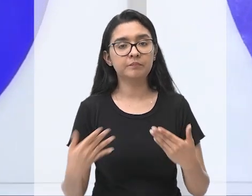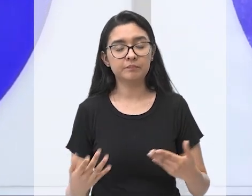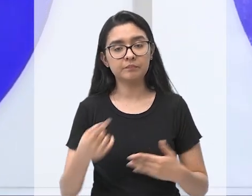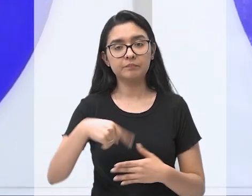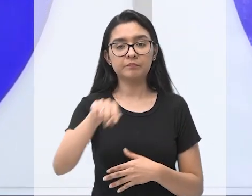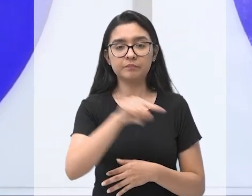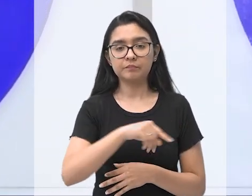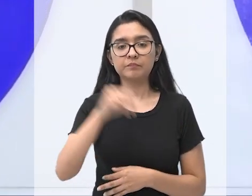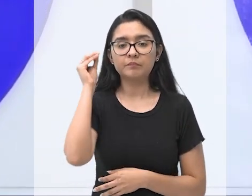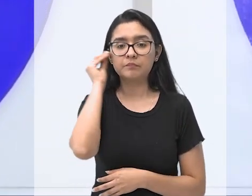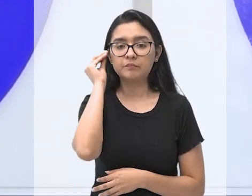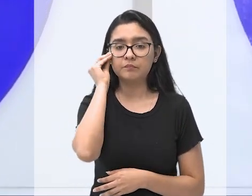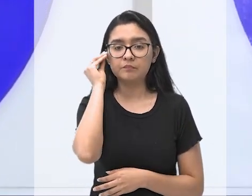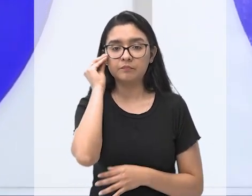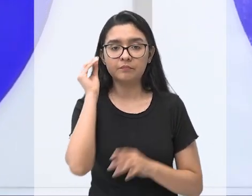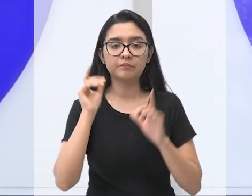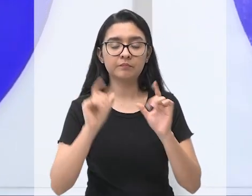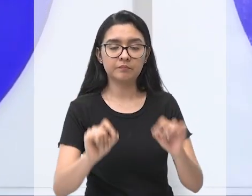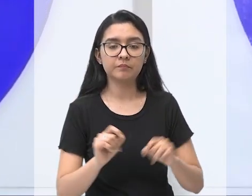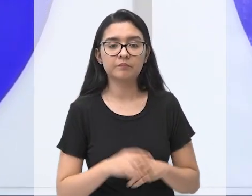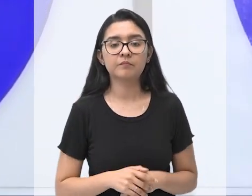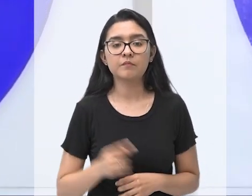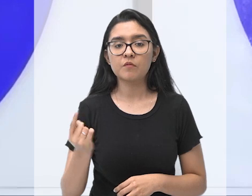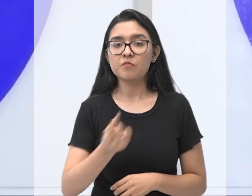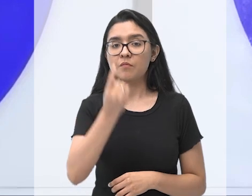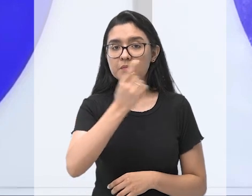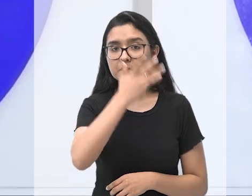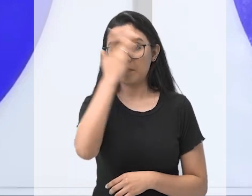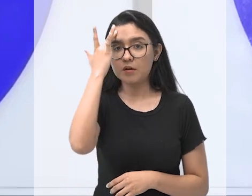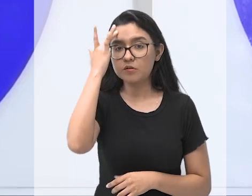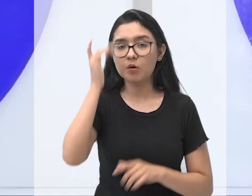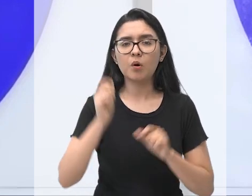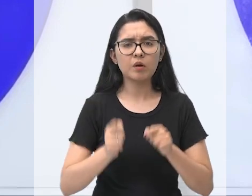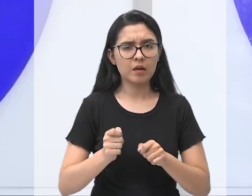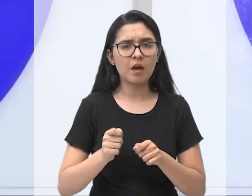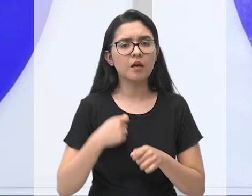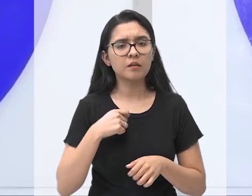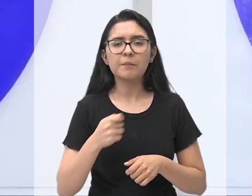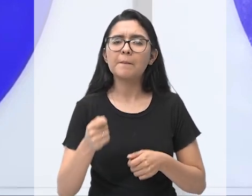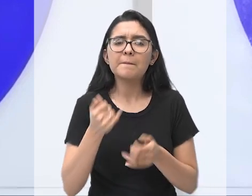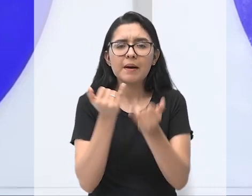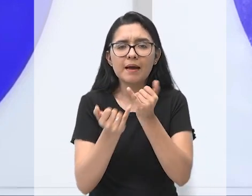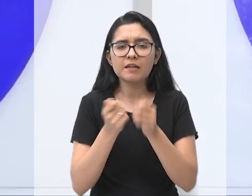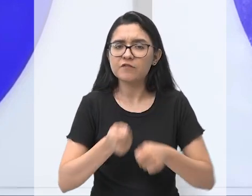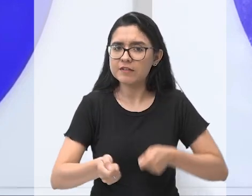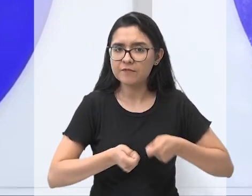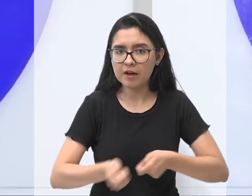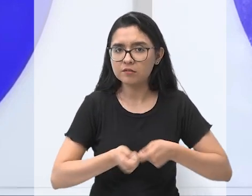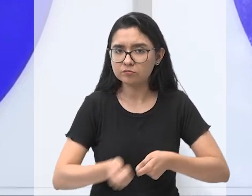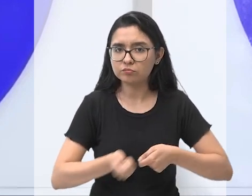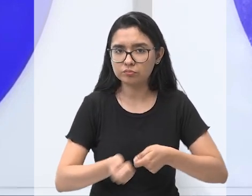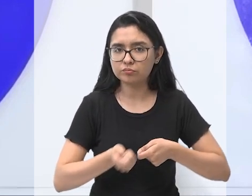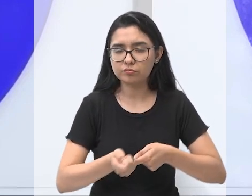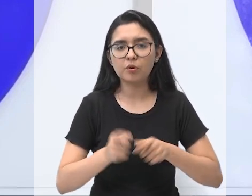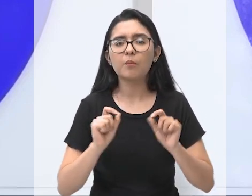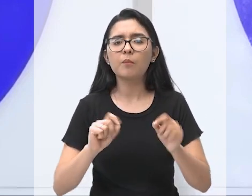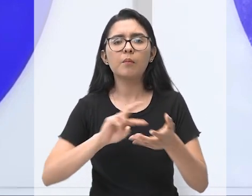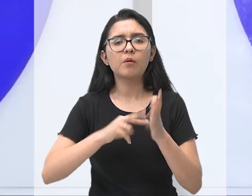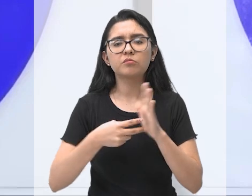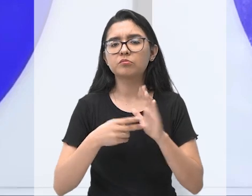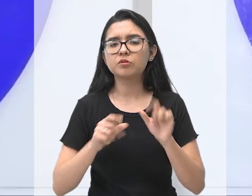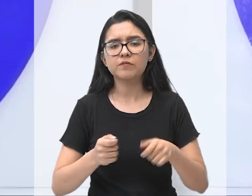e eu vou explicando aí algumas situações para vocês de cada um deles. Vamos lá? Então, observem aí o nosso jogo